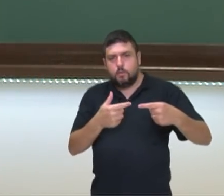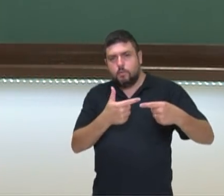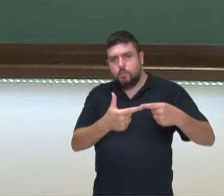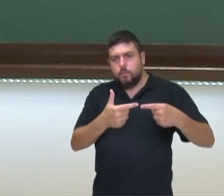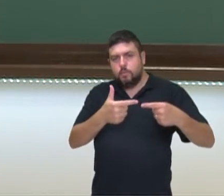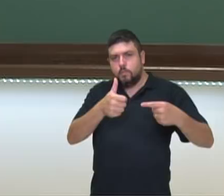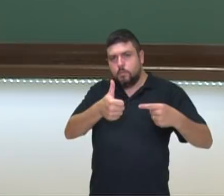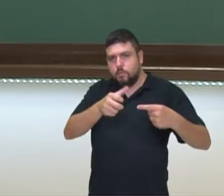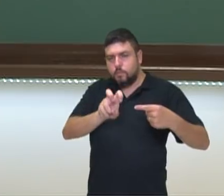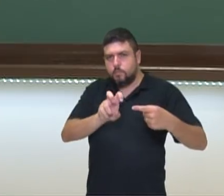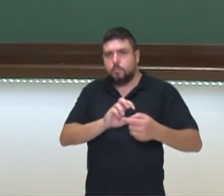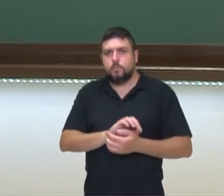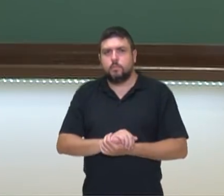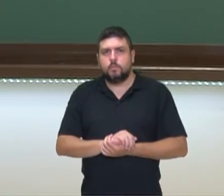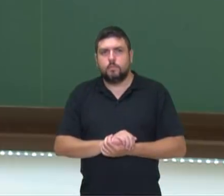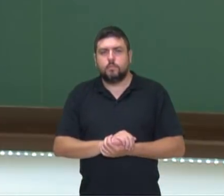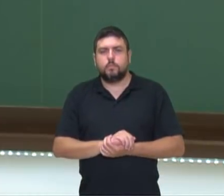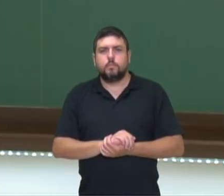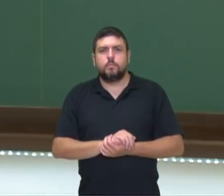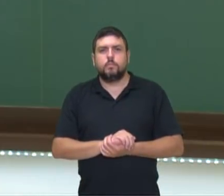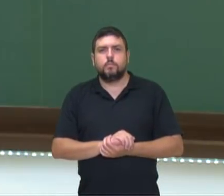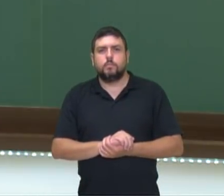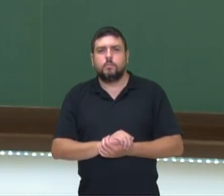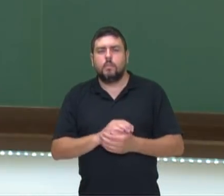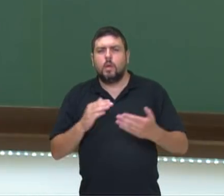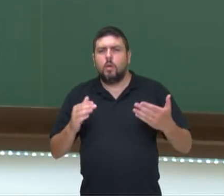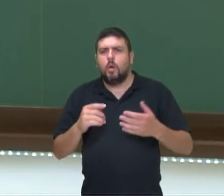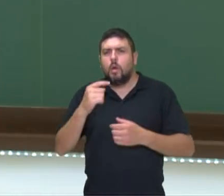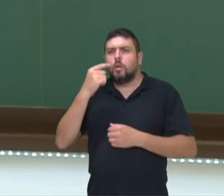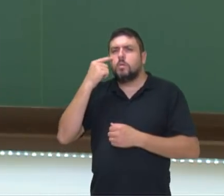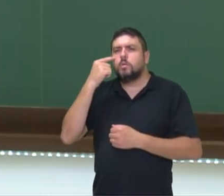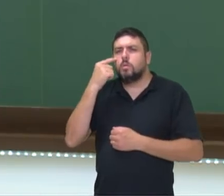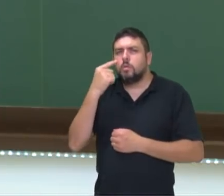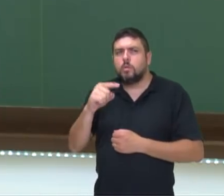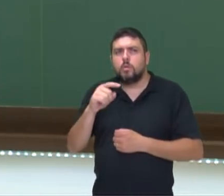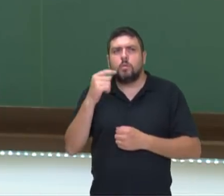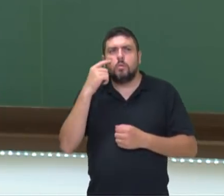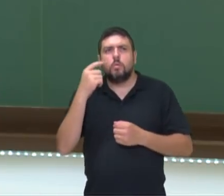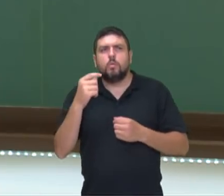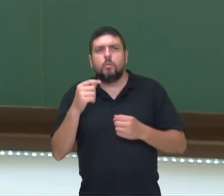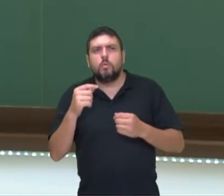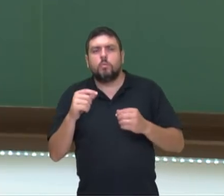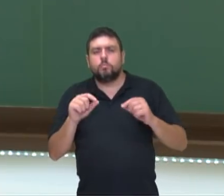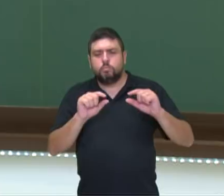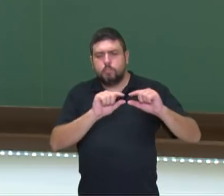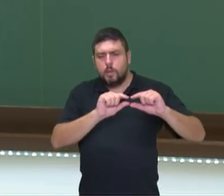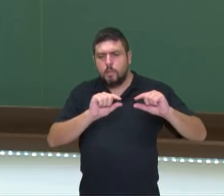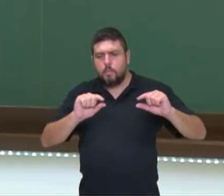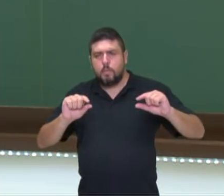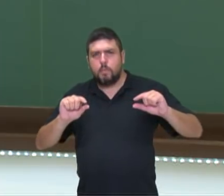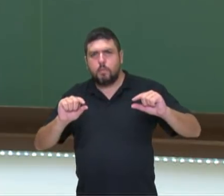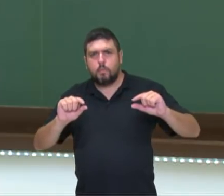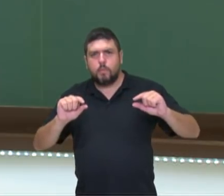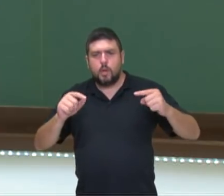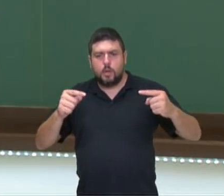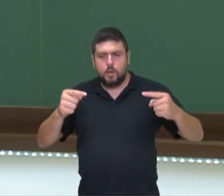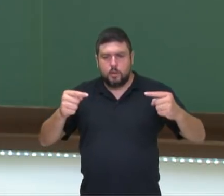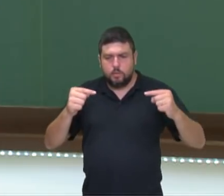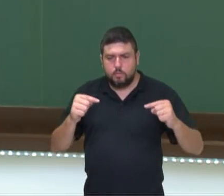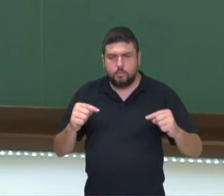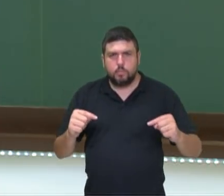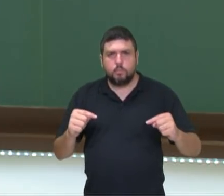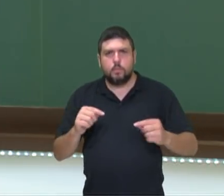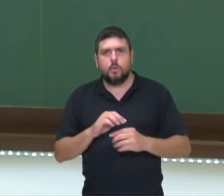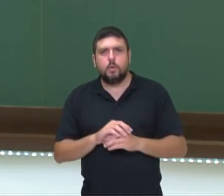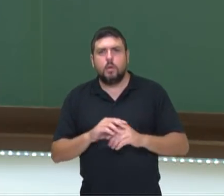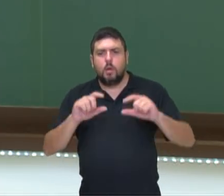Vamos desafiar um pouquinho a mente aí de vocês. Descubra o valor da parcela. Lembram? A adição, os termos são parcela,